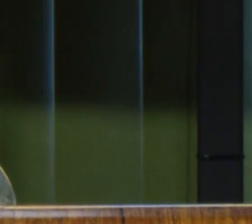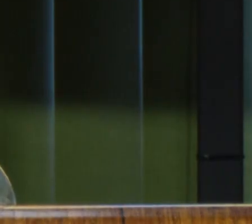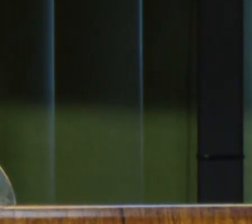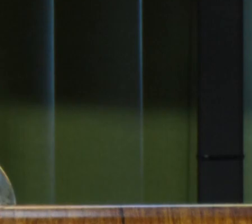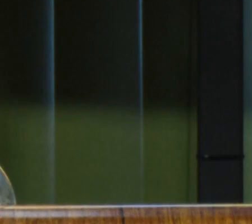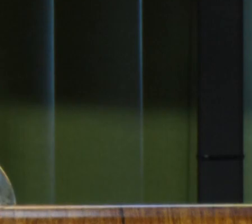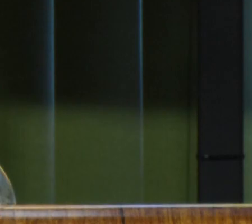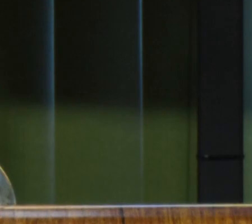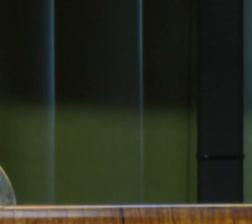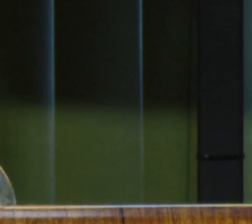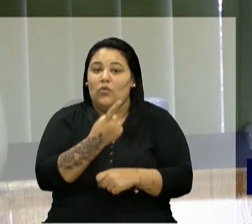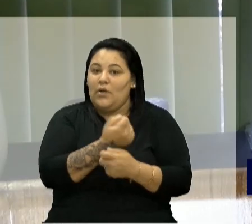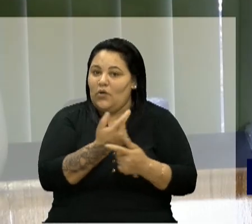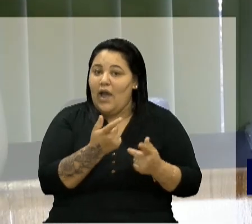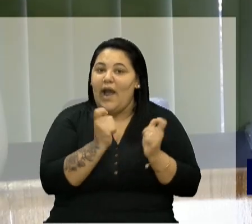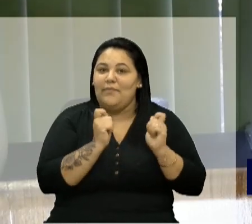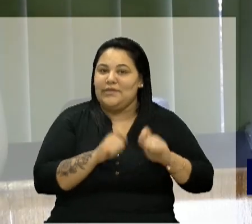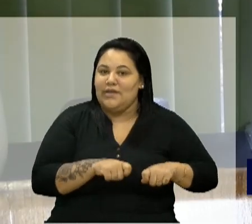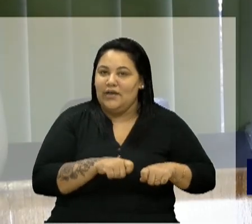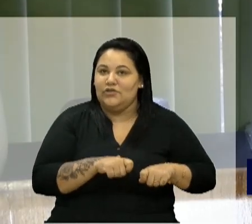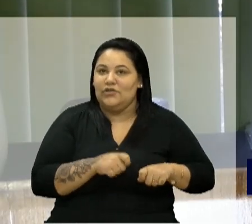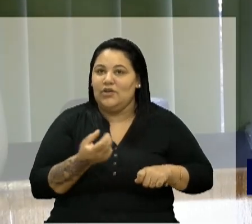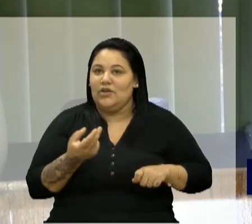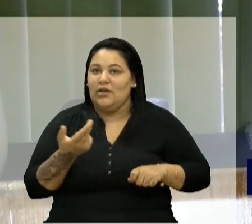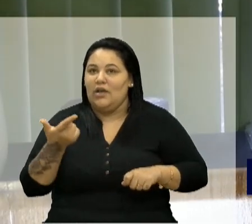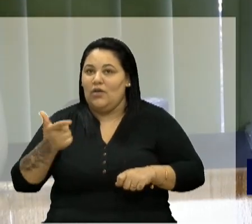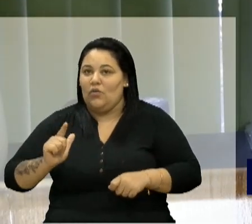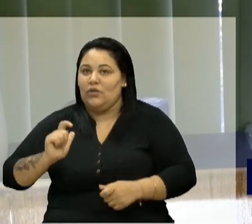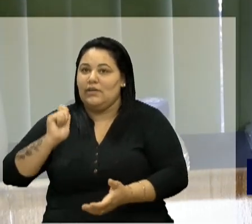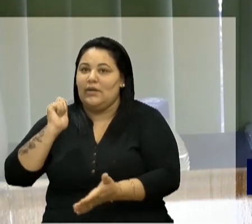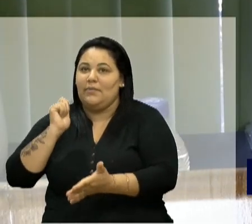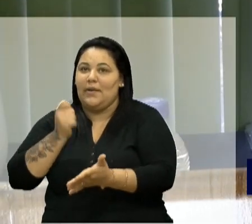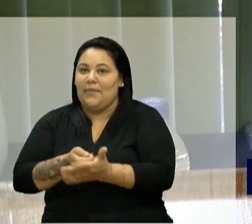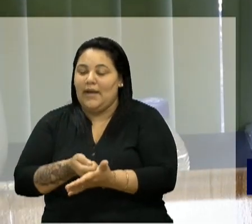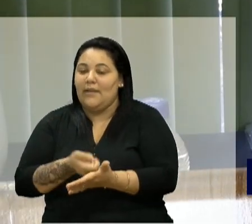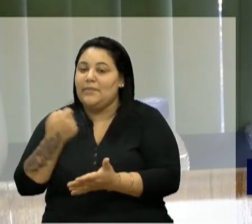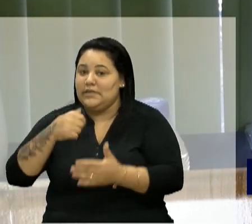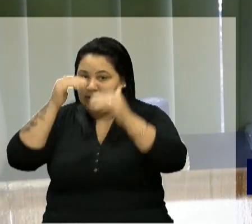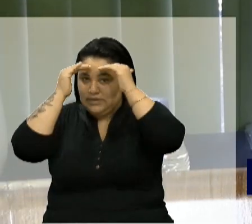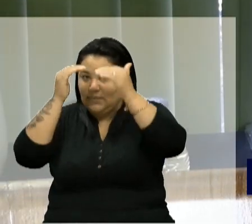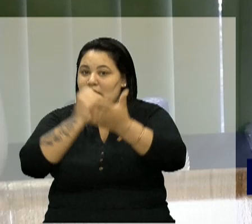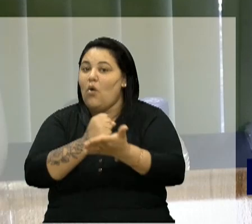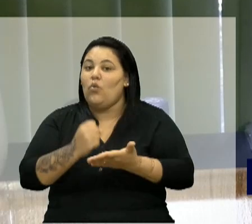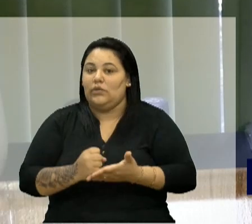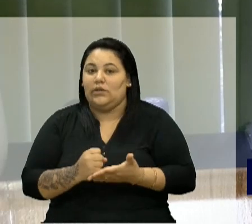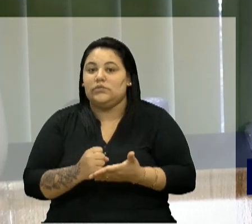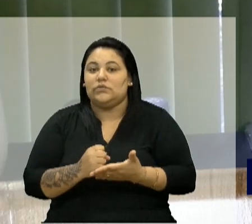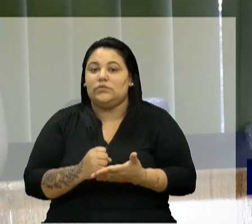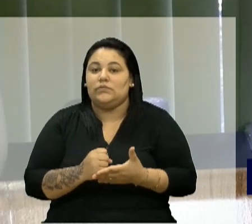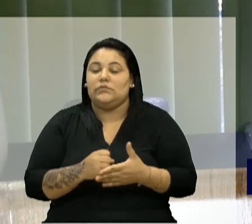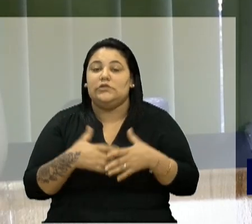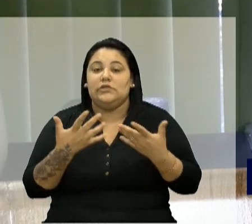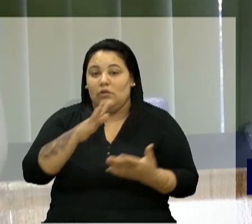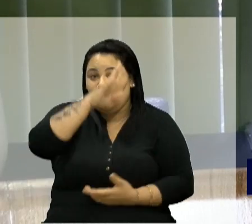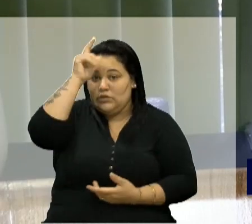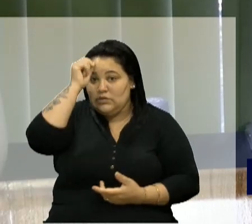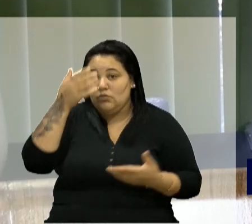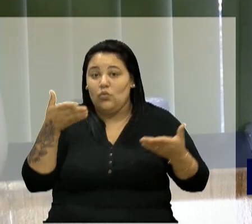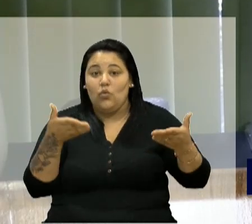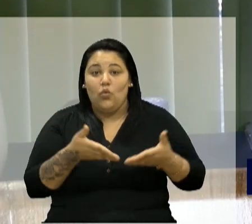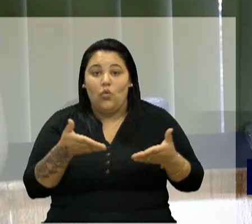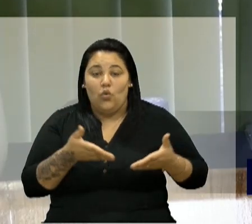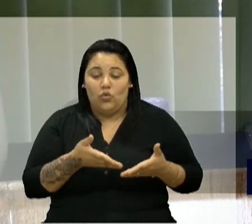para os próximos 4 anos, também participou da audiência e falou sobre o crédito positivo da cidade serrana. O município hoje